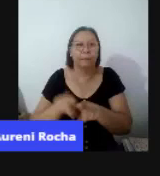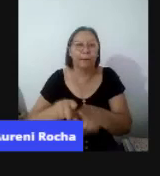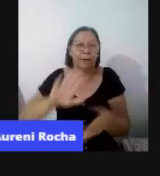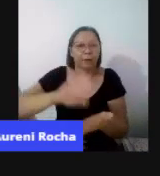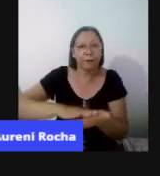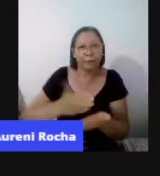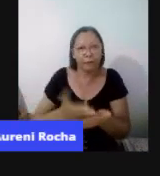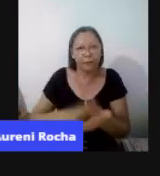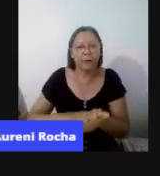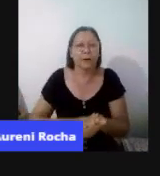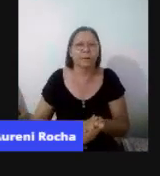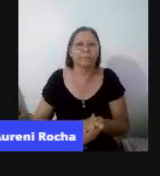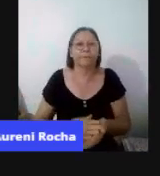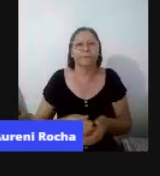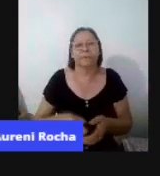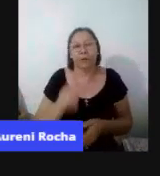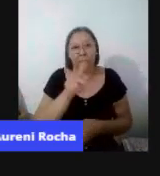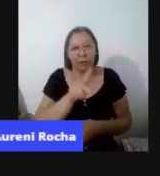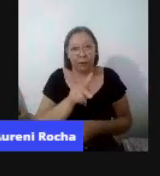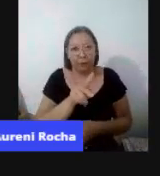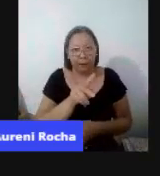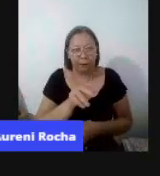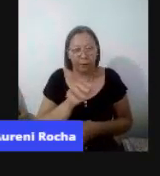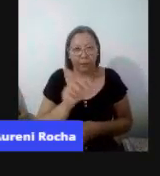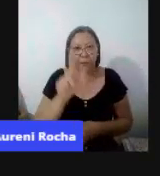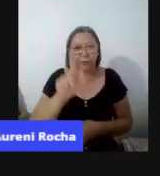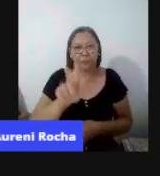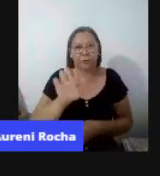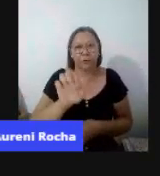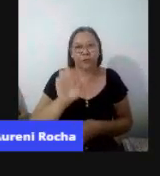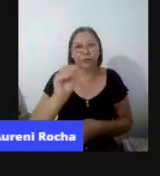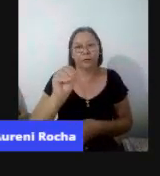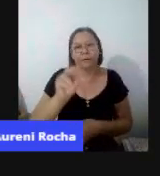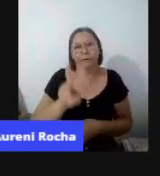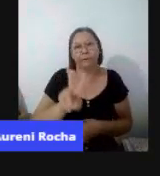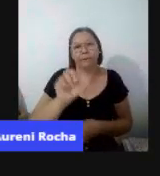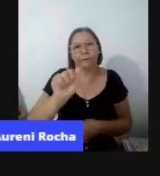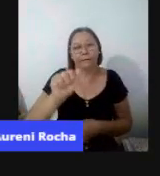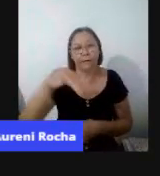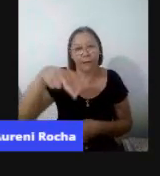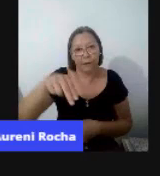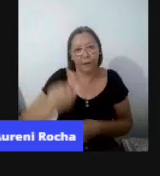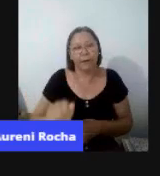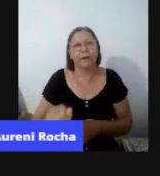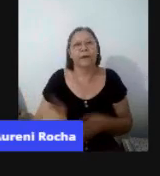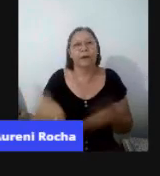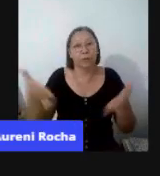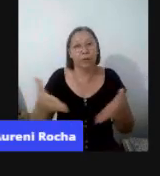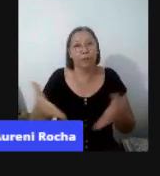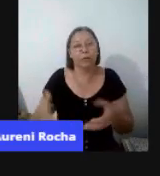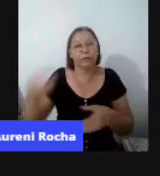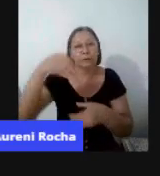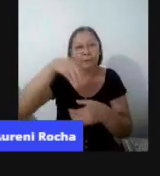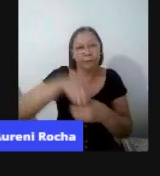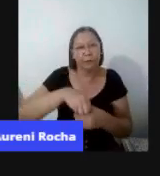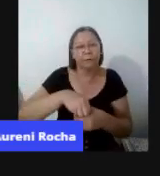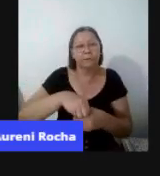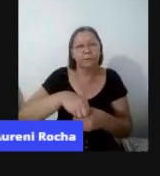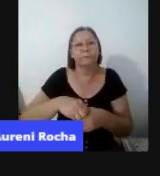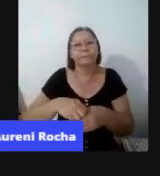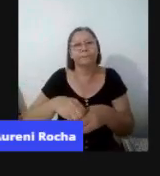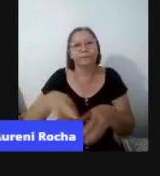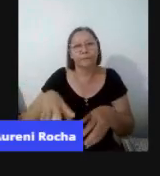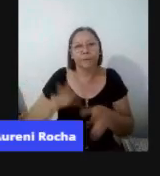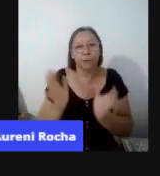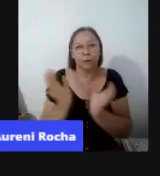Meu nome é Giovana, sou professora efetiva da REME e atualmente faço parte da equipe da Gerência de Educação Infantil. Essa